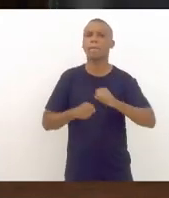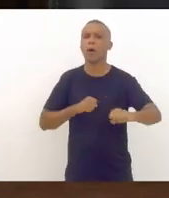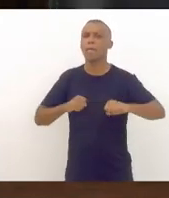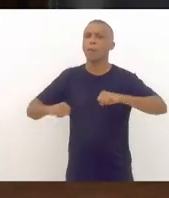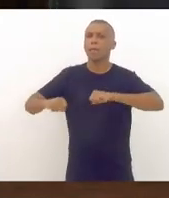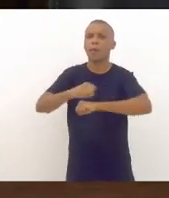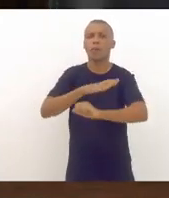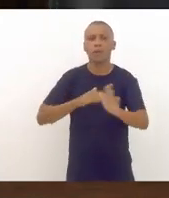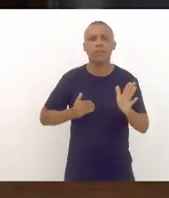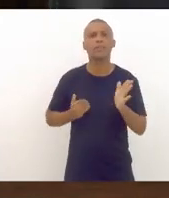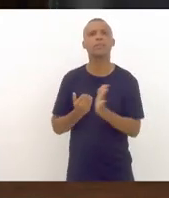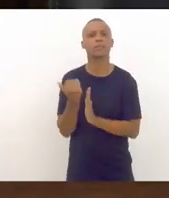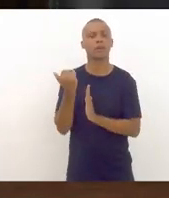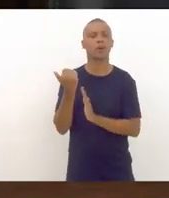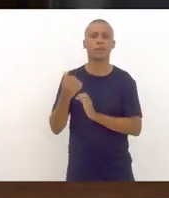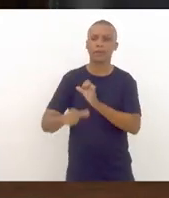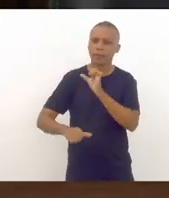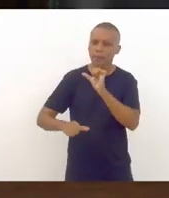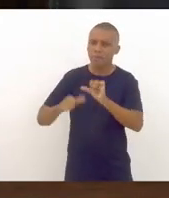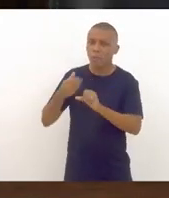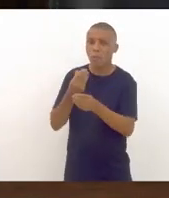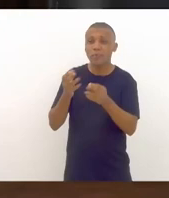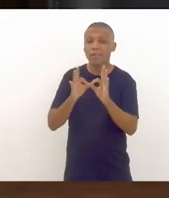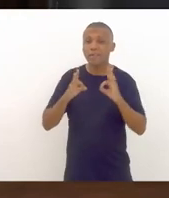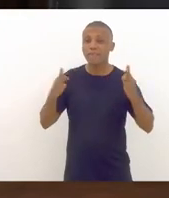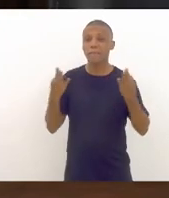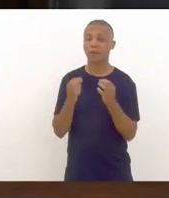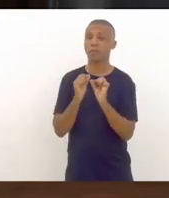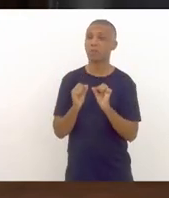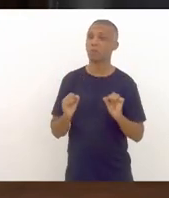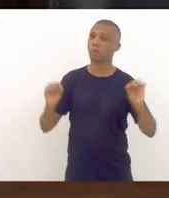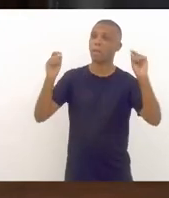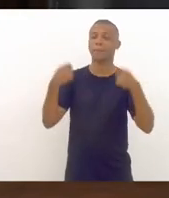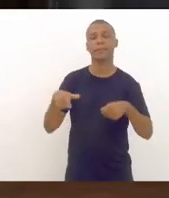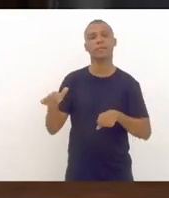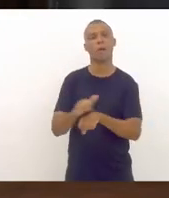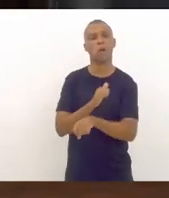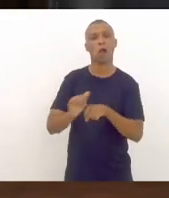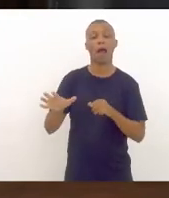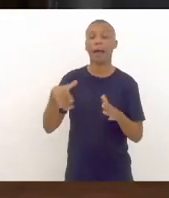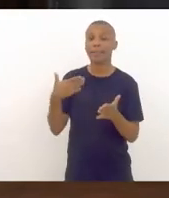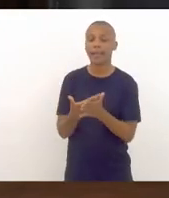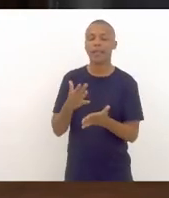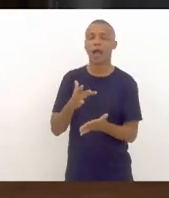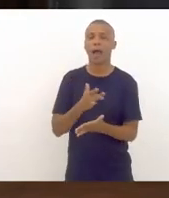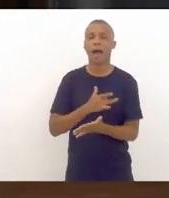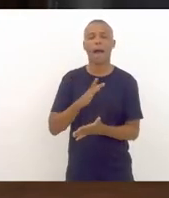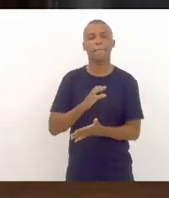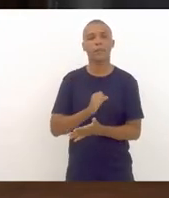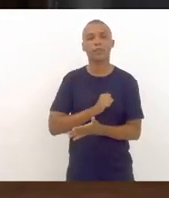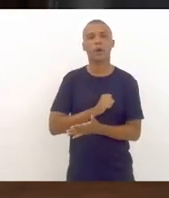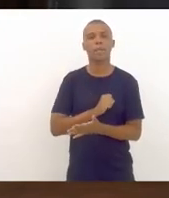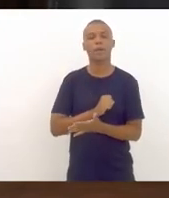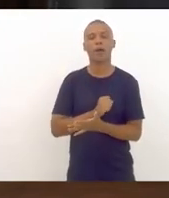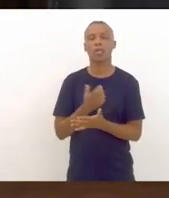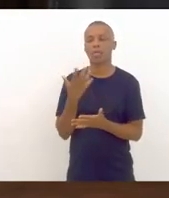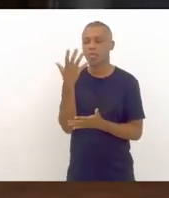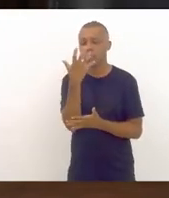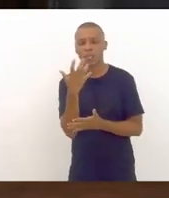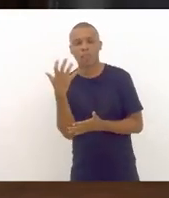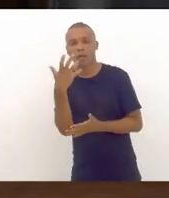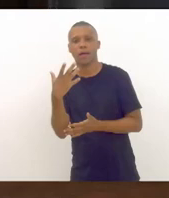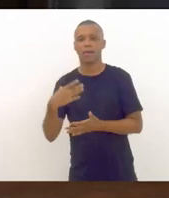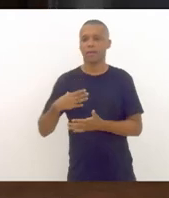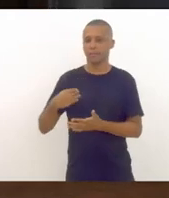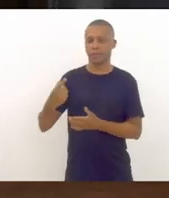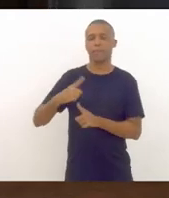inicial que muitas famílias têm que enfrentar, até que se apaixonam perdidamente por esses filhos. Mas